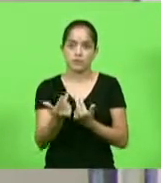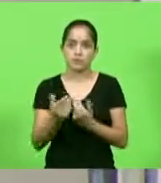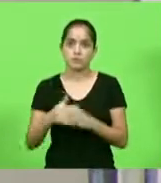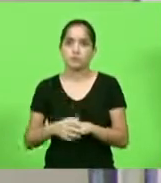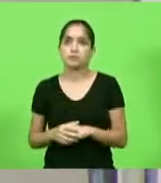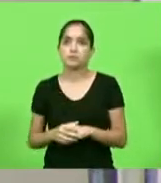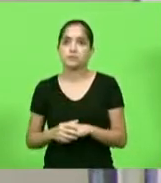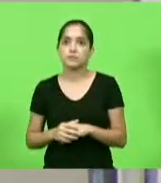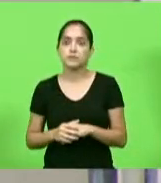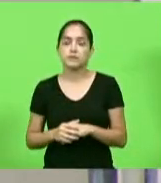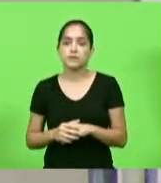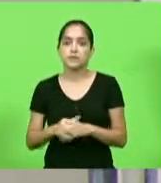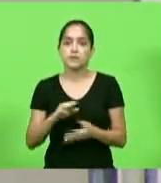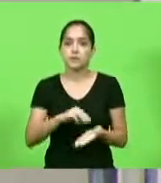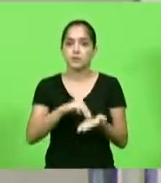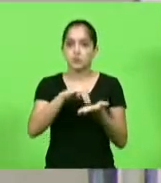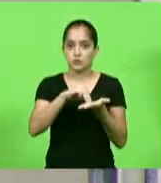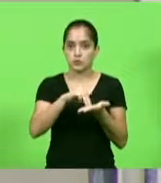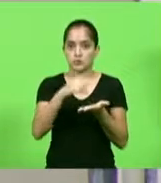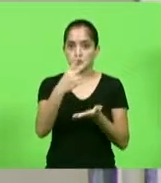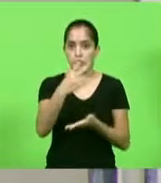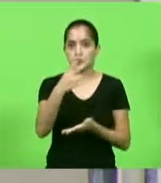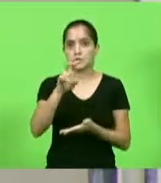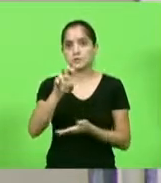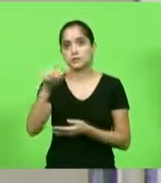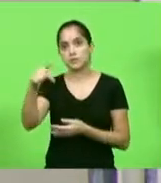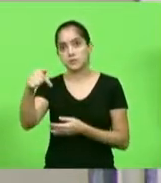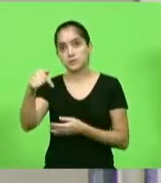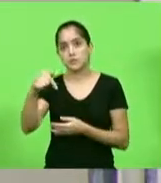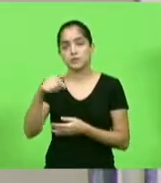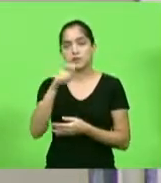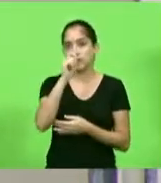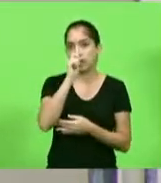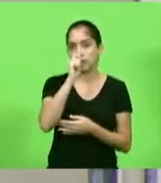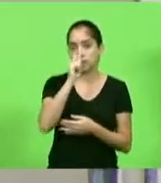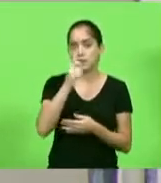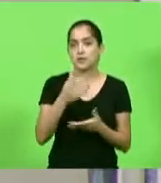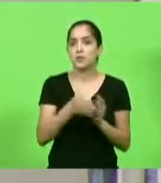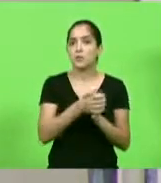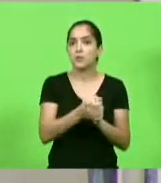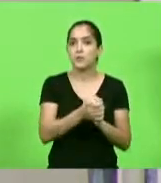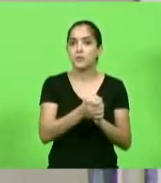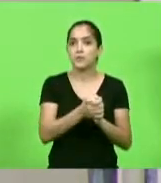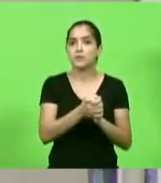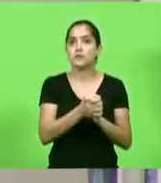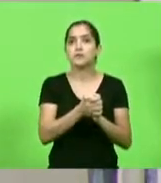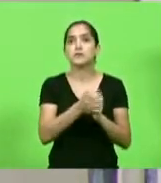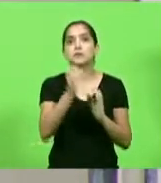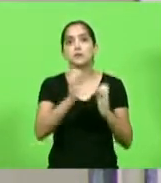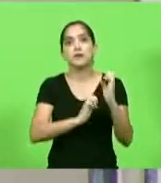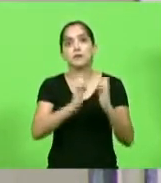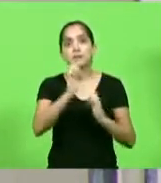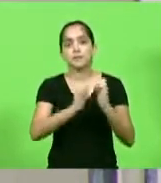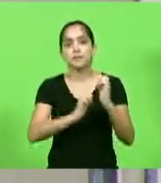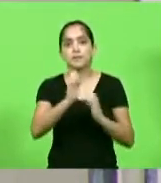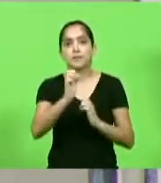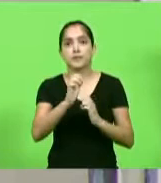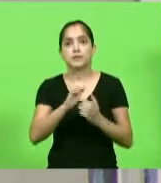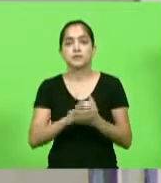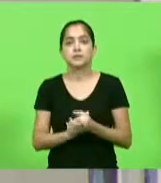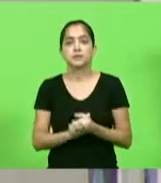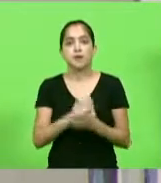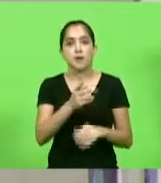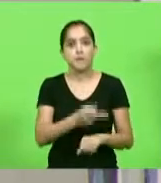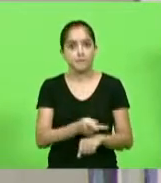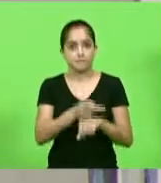unanimidade. Moções, moção 257, autor do deputado João Amin, cumprimentando a empresa via crédito Alto Vale, por ter sido